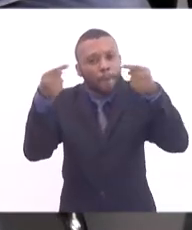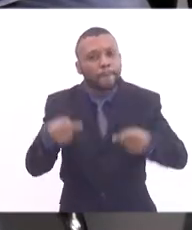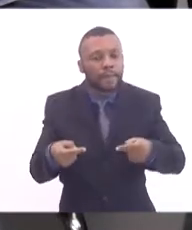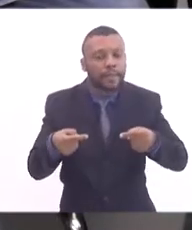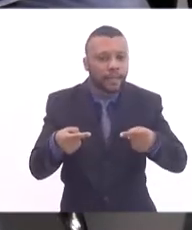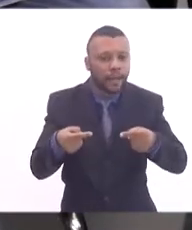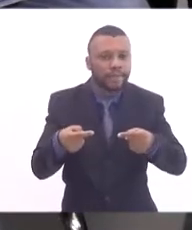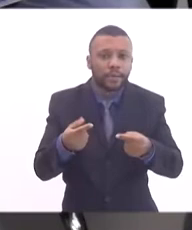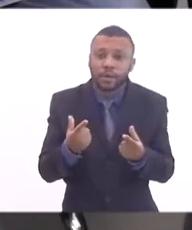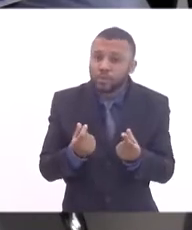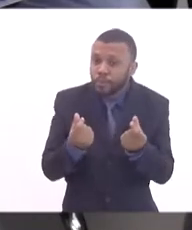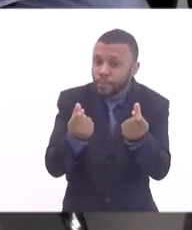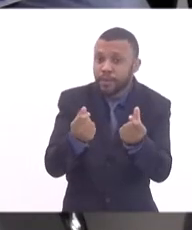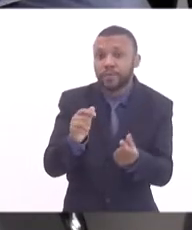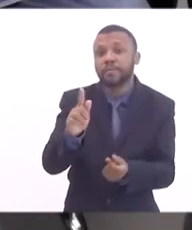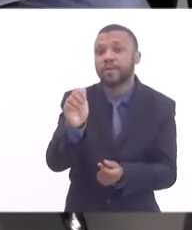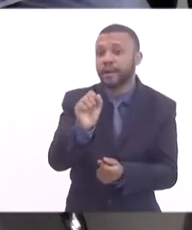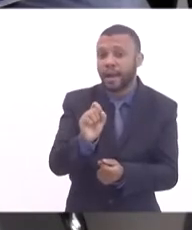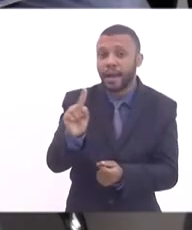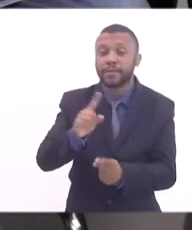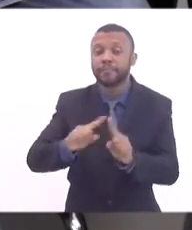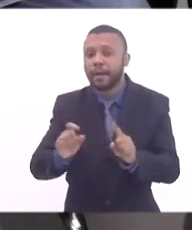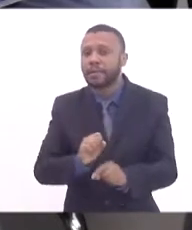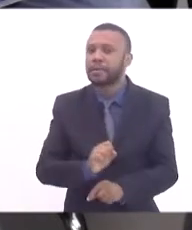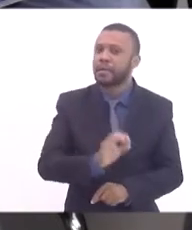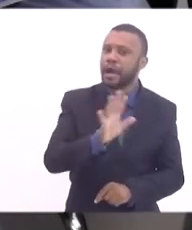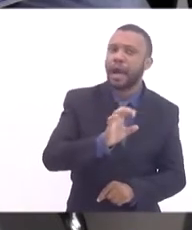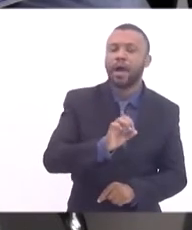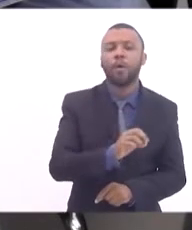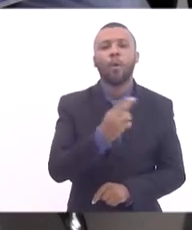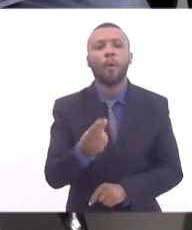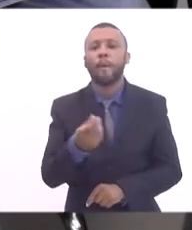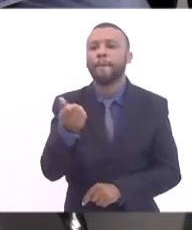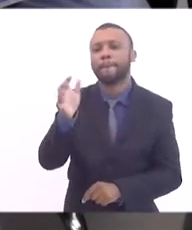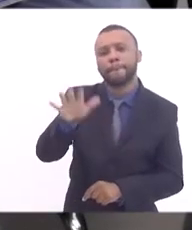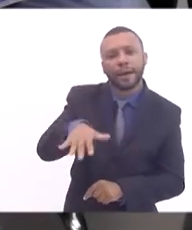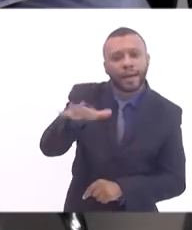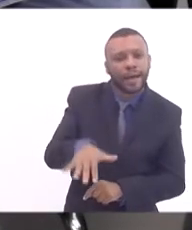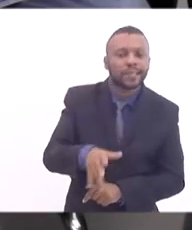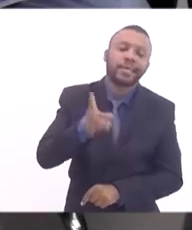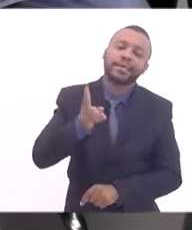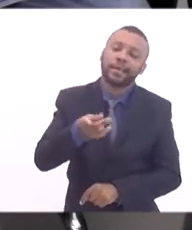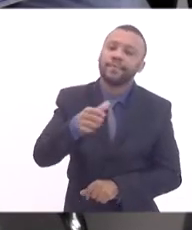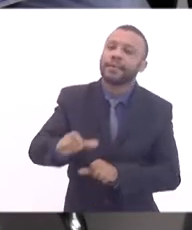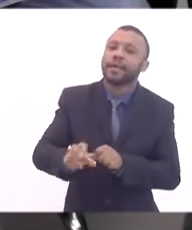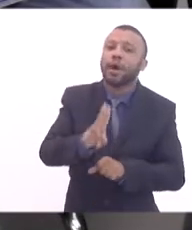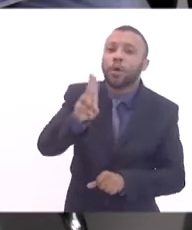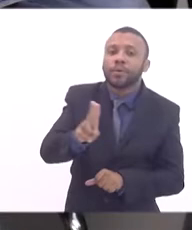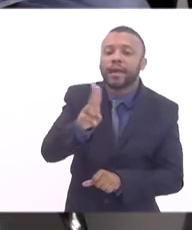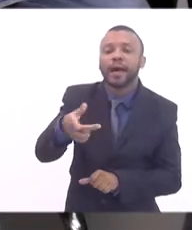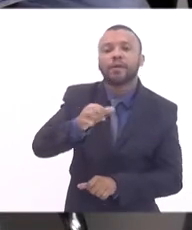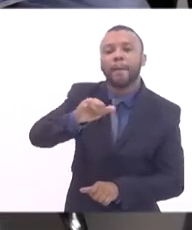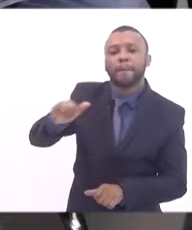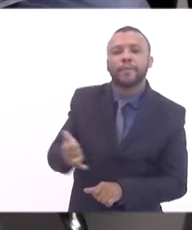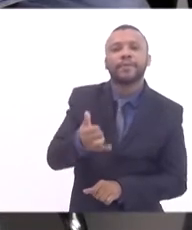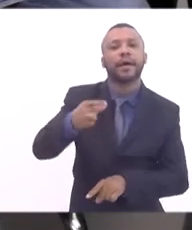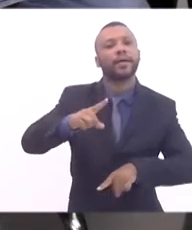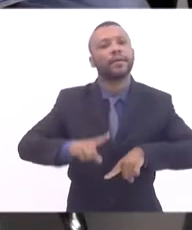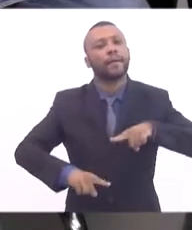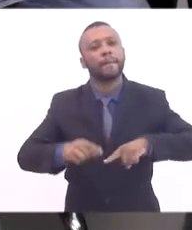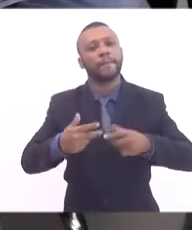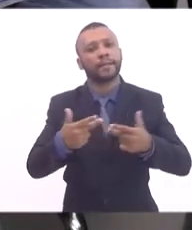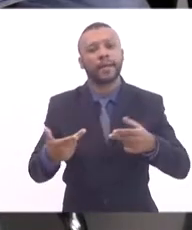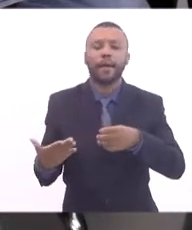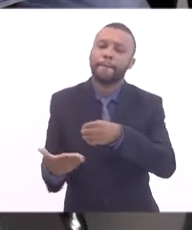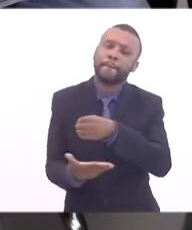do gás mas sem dúvida nenhuma eles é barato ele vai continuar sendo transformado em matéria-prima aqui dentro estado e nós não temos